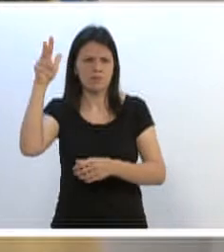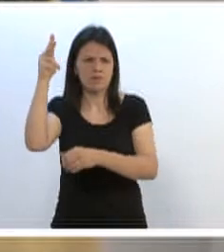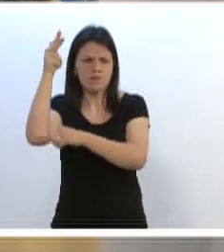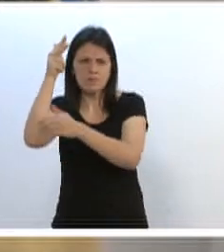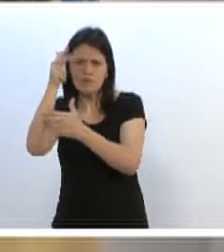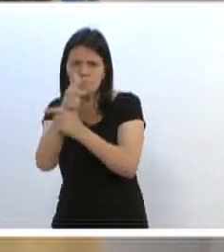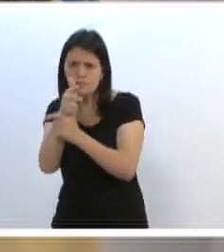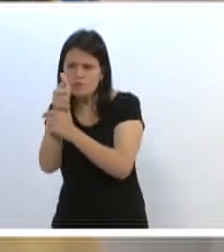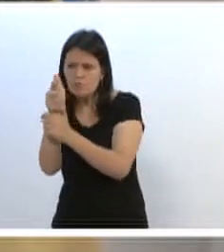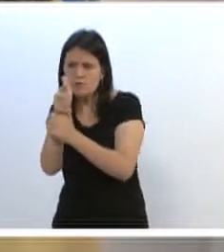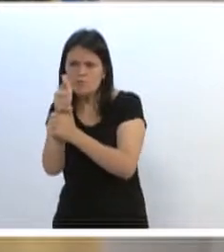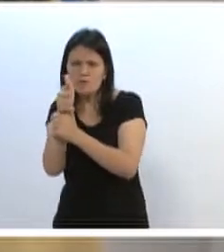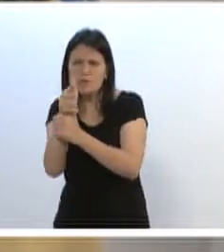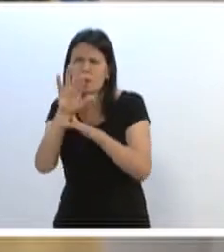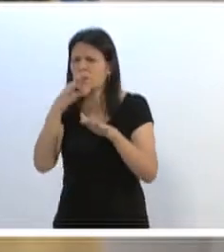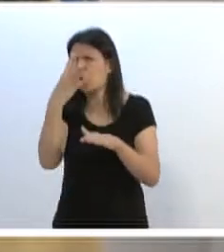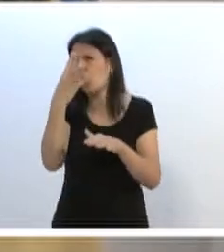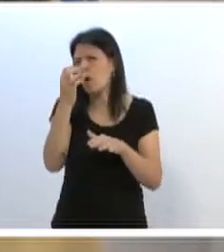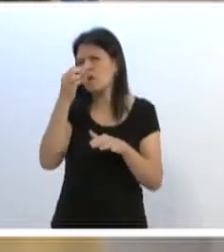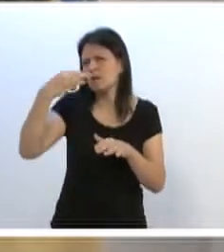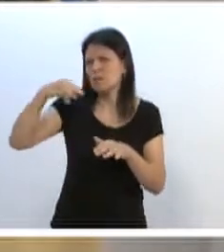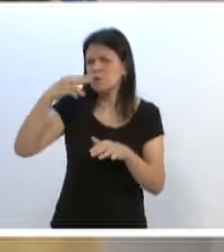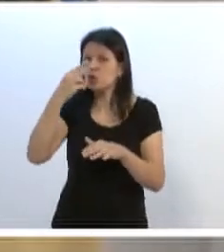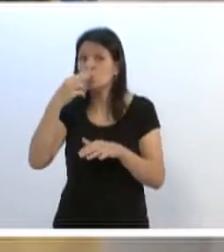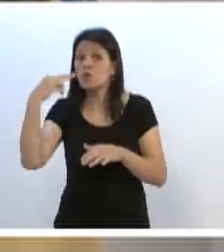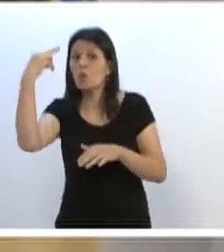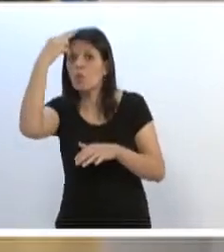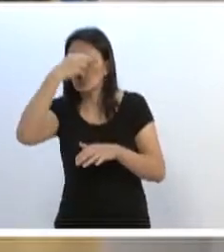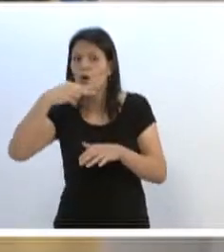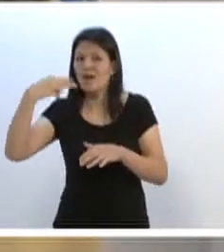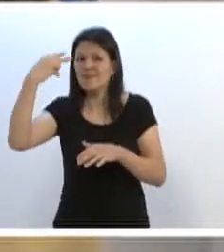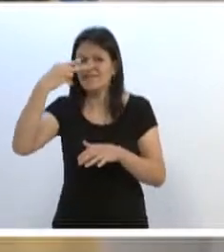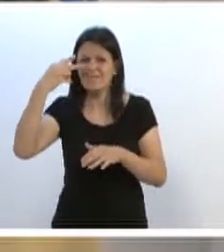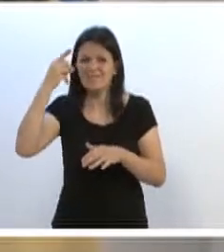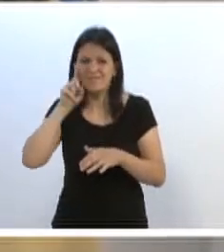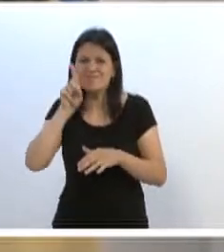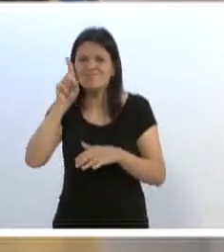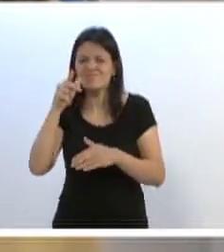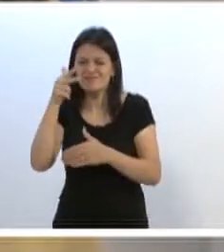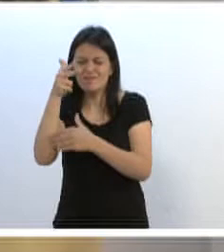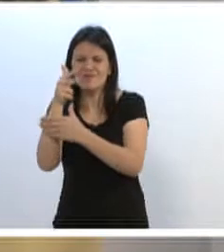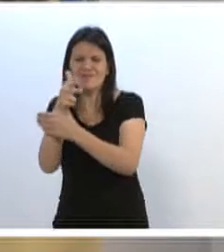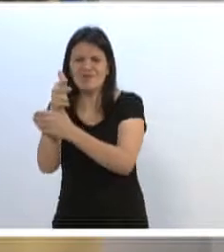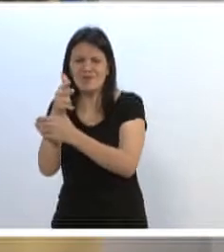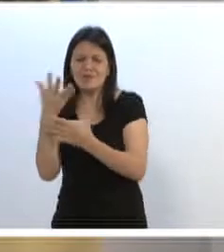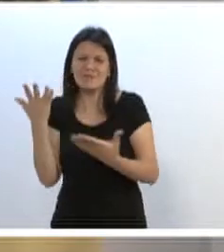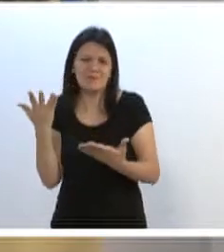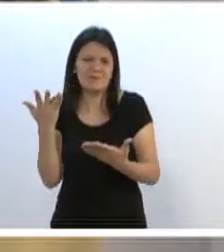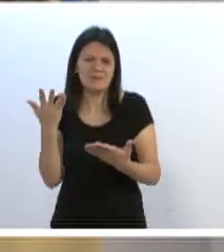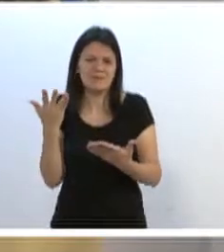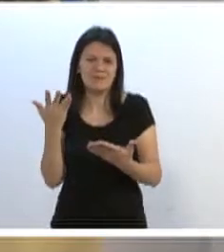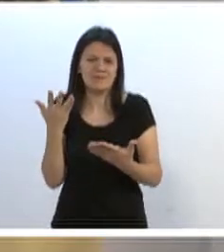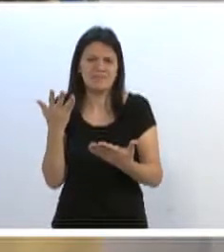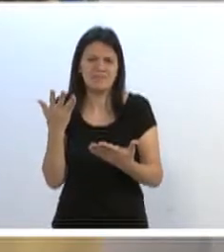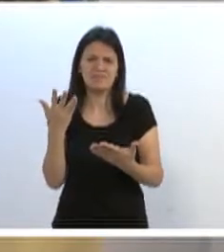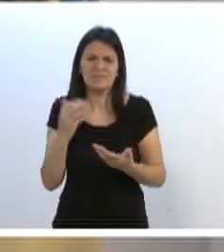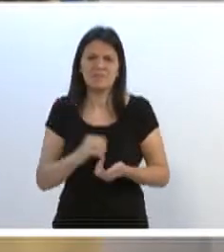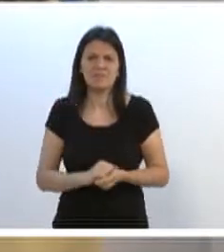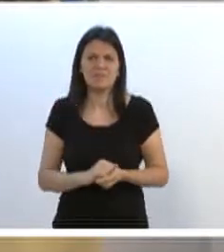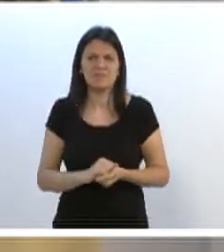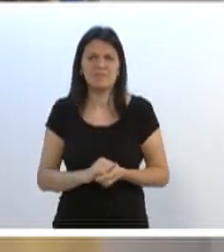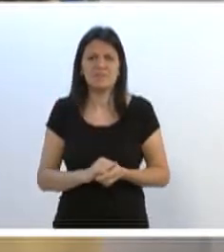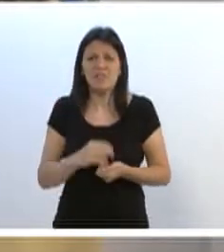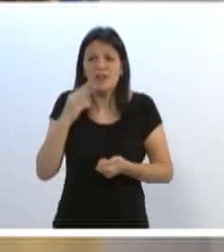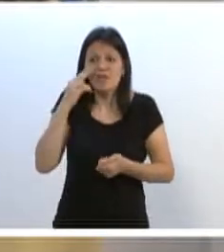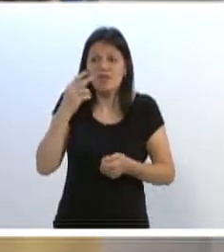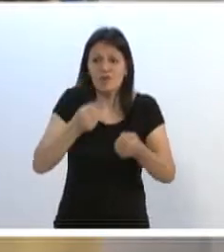fica ali meia hora, ou 40 minutos, ou 2 horas durante o dia, ele vai automaticamente reduzir